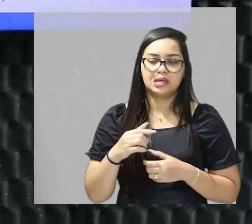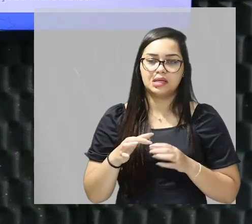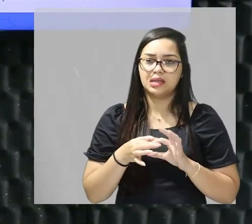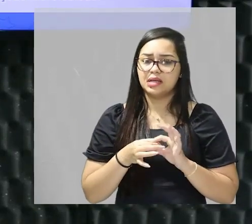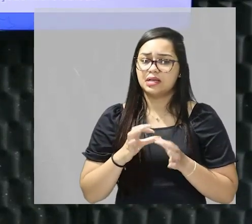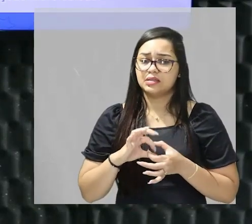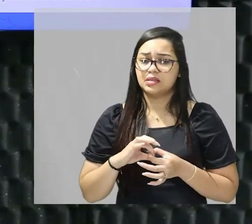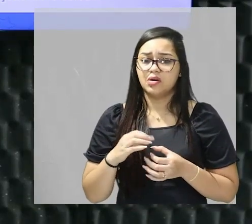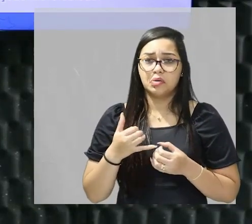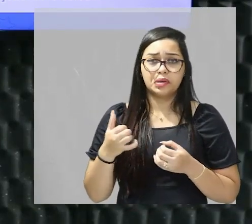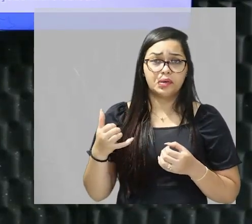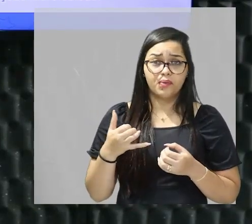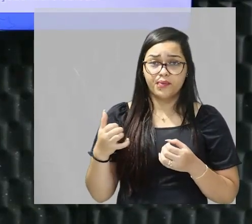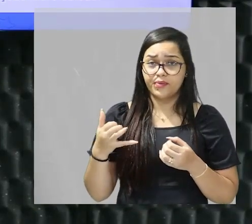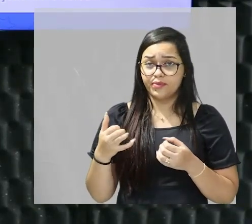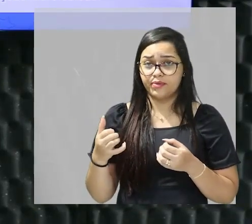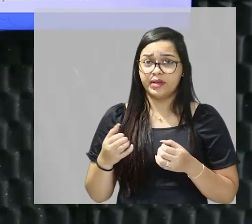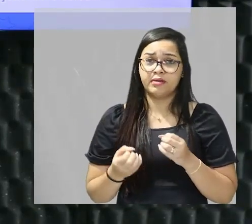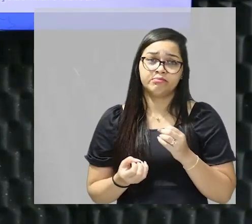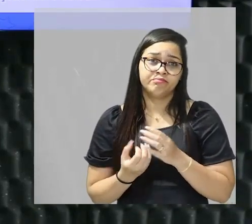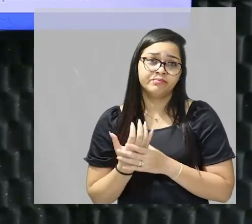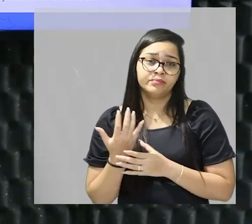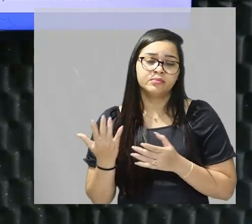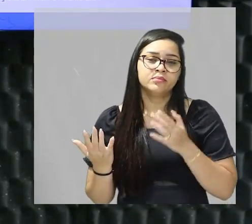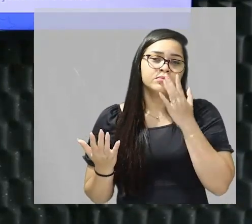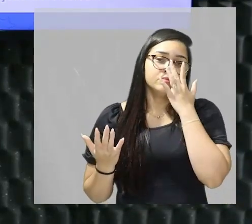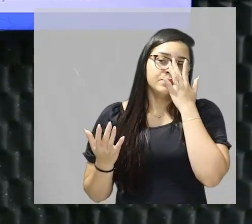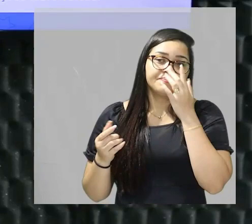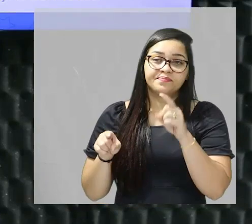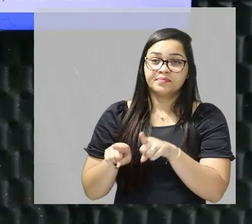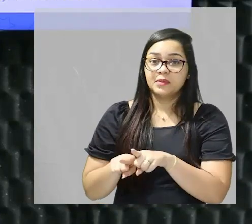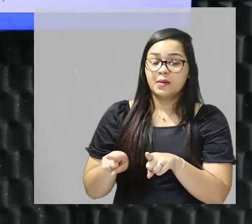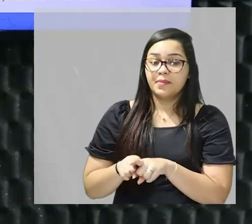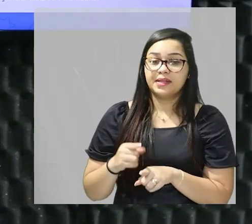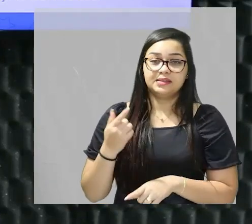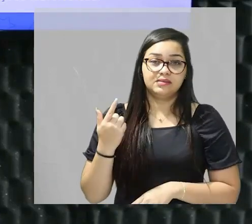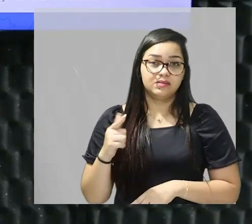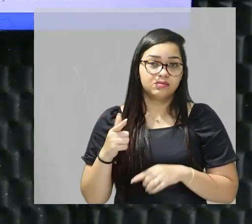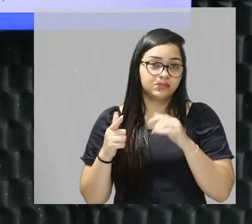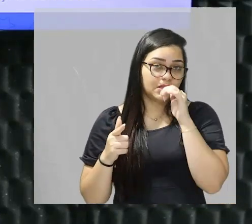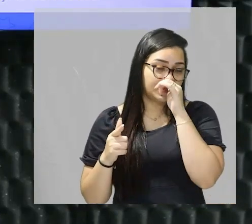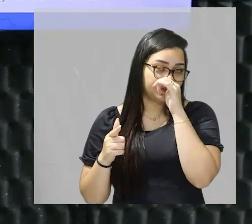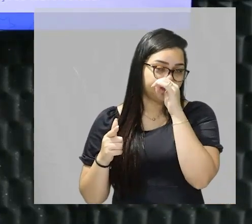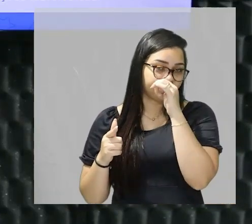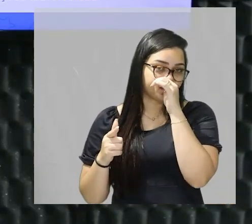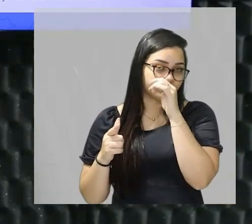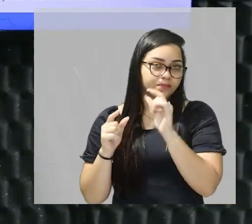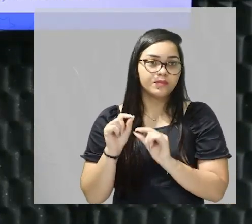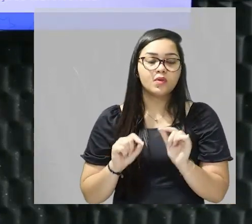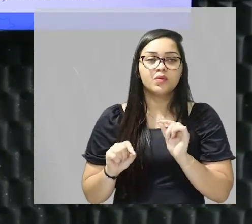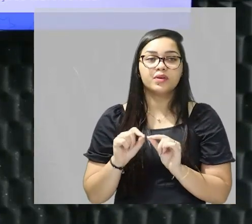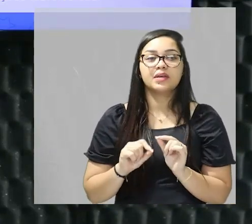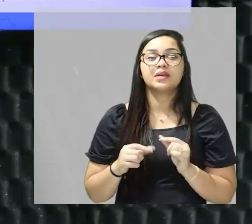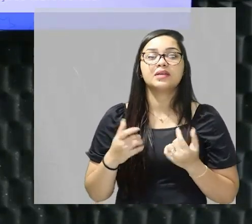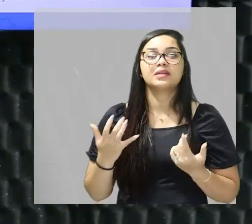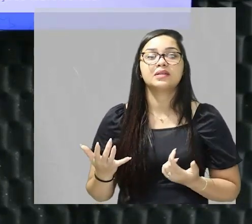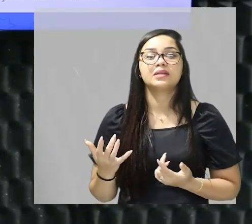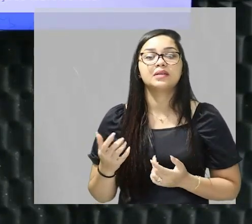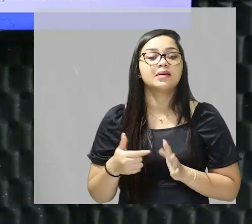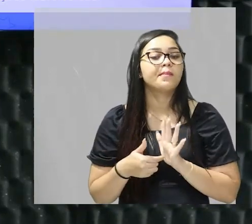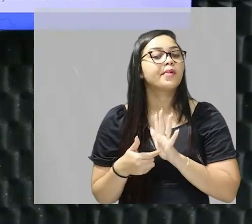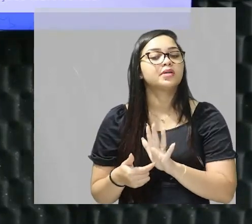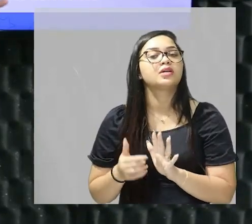sendo formada, também não tenho, né? Entre essas moléculas não é